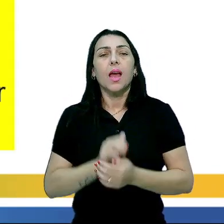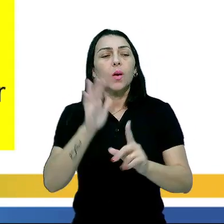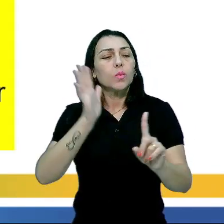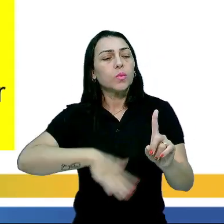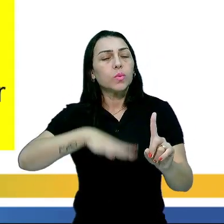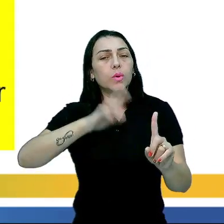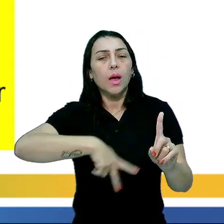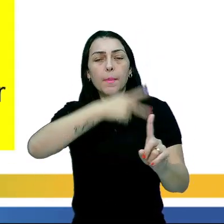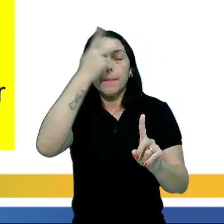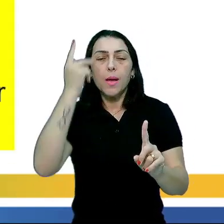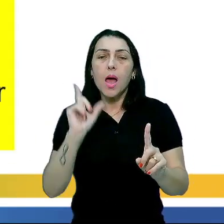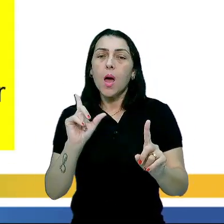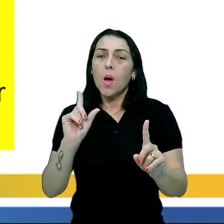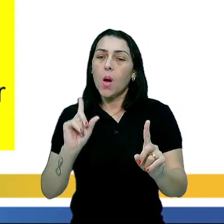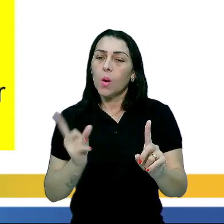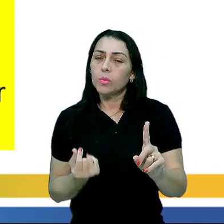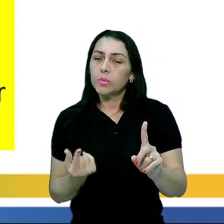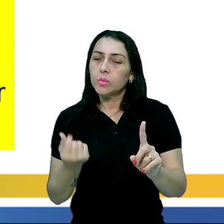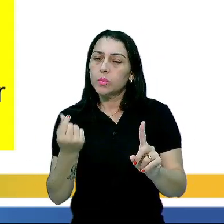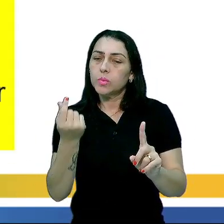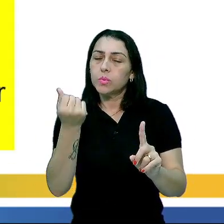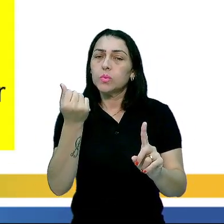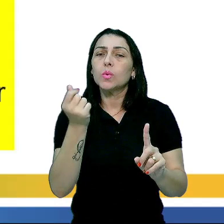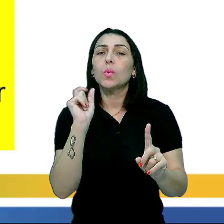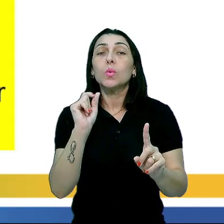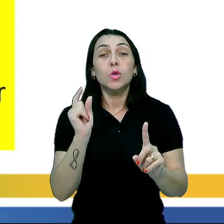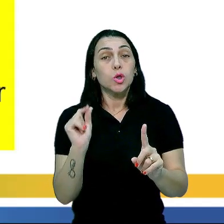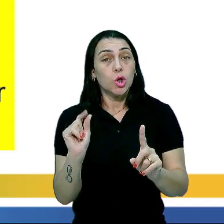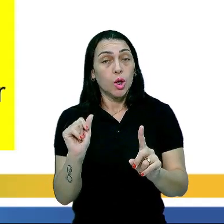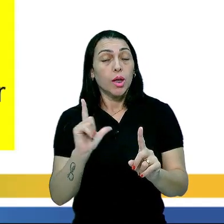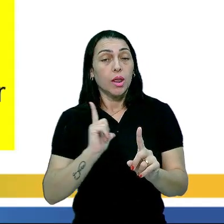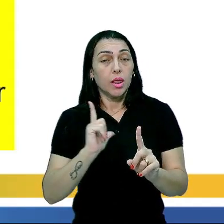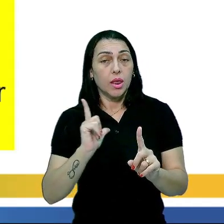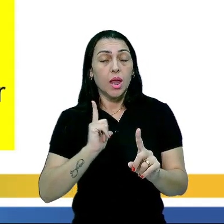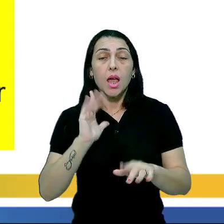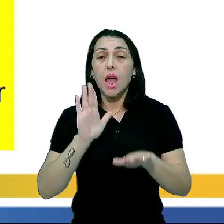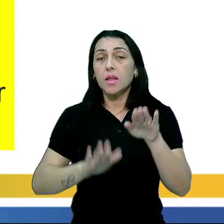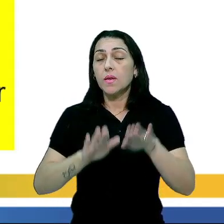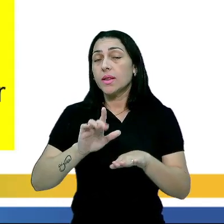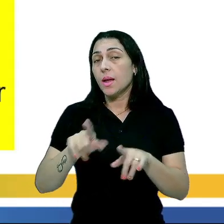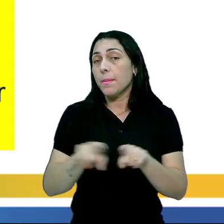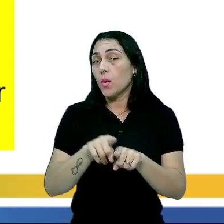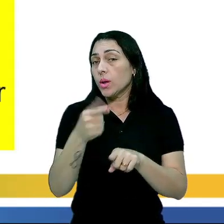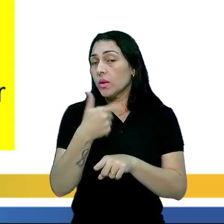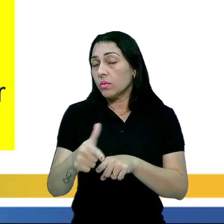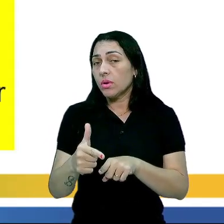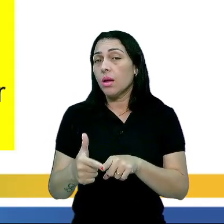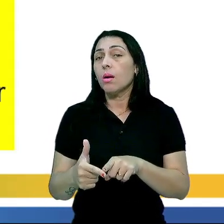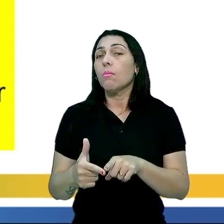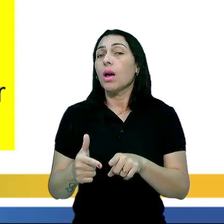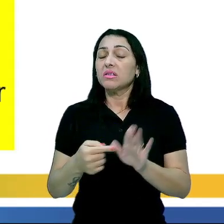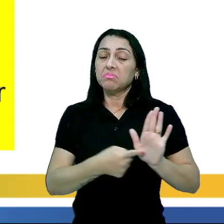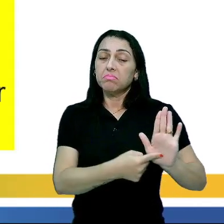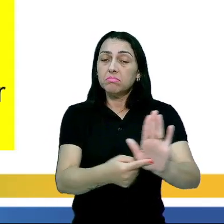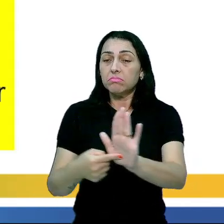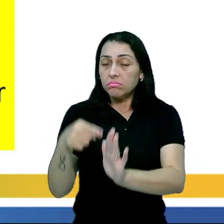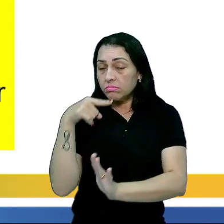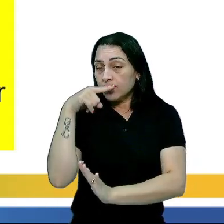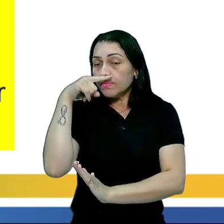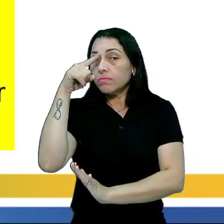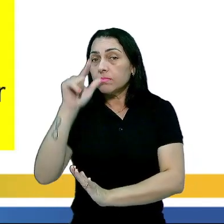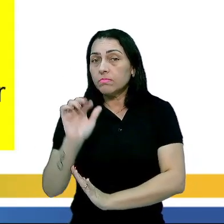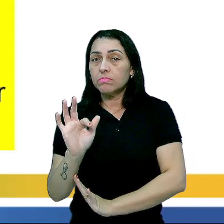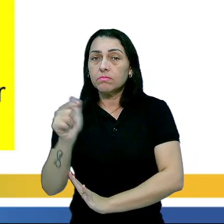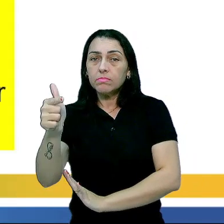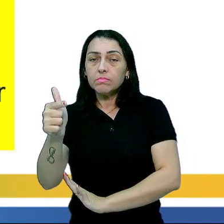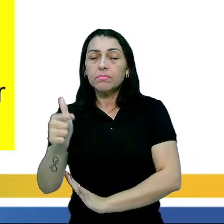o consumidor a gastar e ostentar. Gastar o dinheiro que tem, às vezes até o que não tem, para se mostrar aos